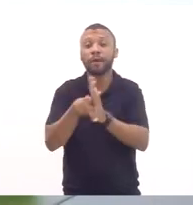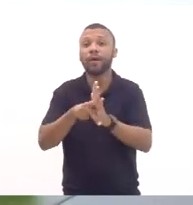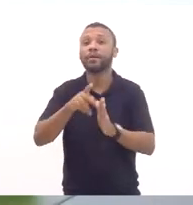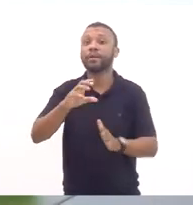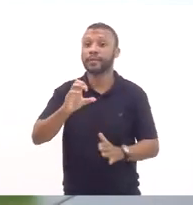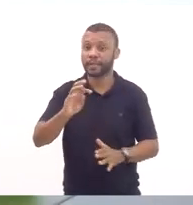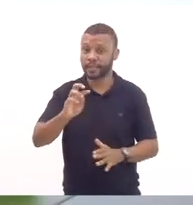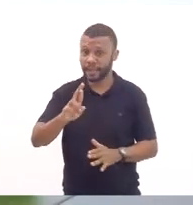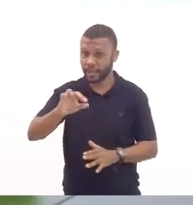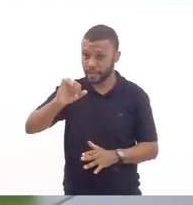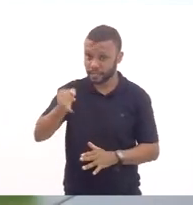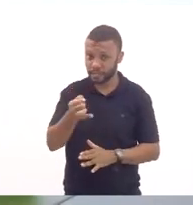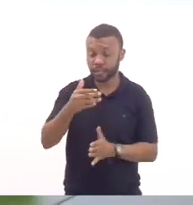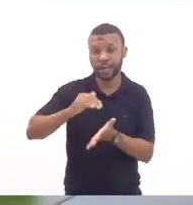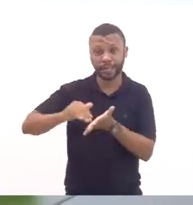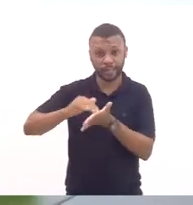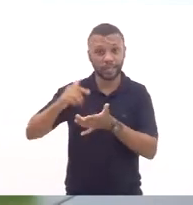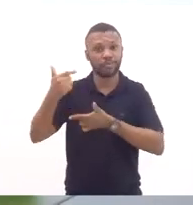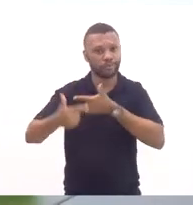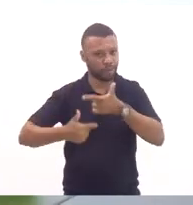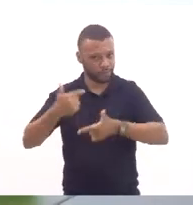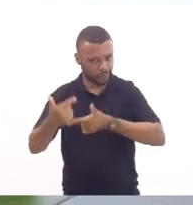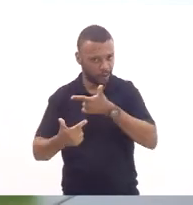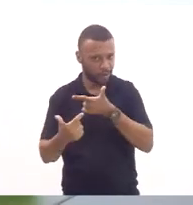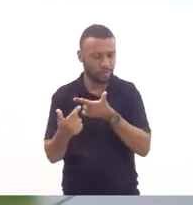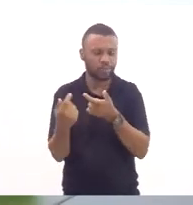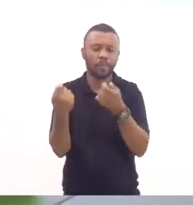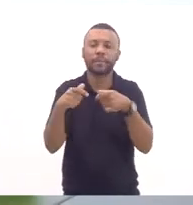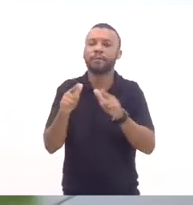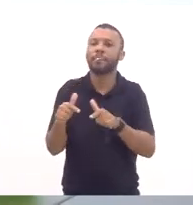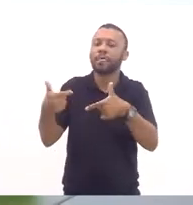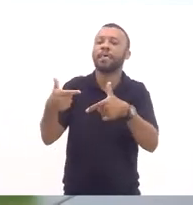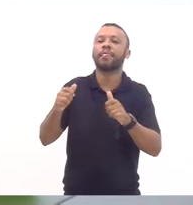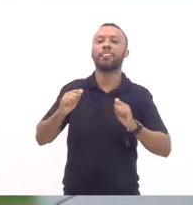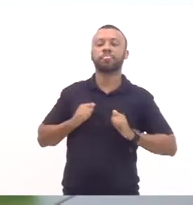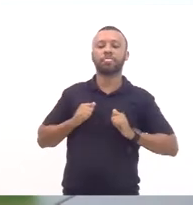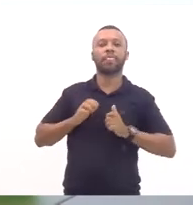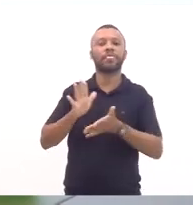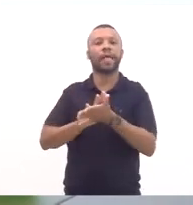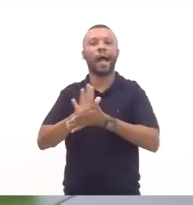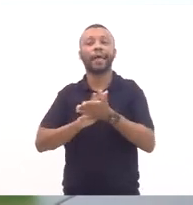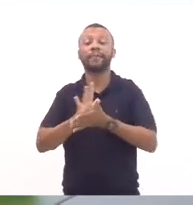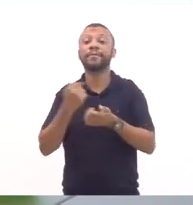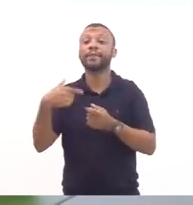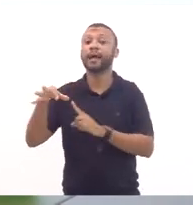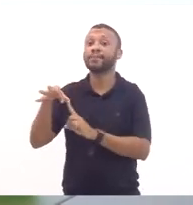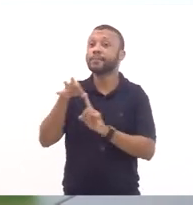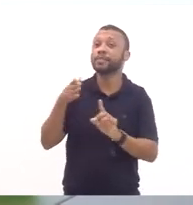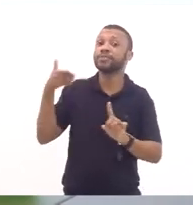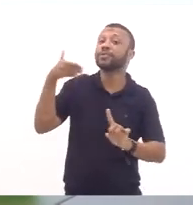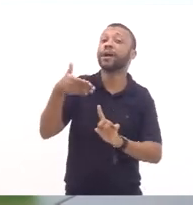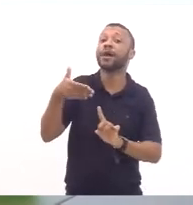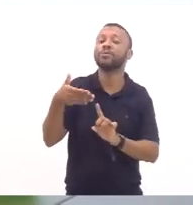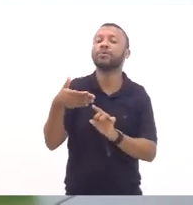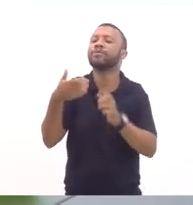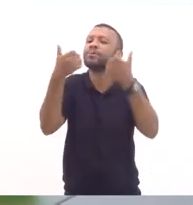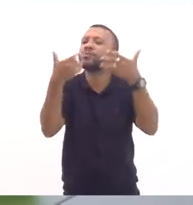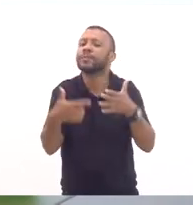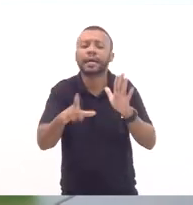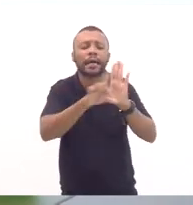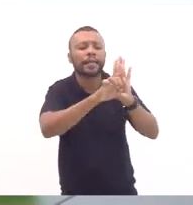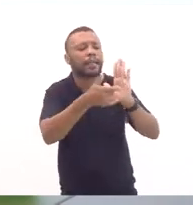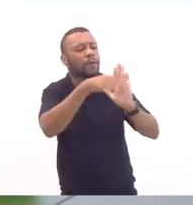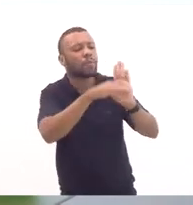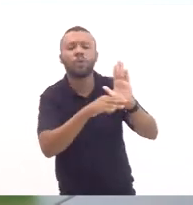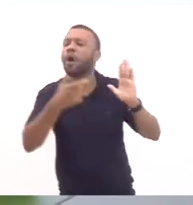A Secretaria do Trabalho não tem que fazer nenhum tipo de trabalho para isso, tem que indicar direto. Eu quero saber onde é que isso está na lei. Primeiro